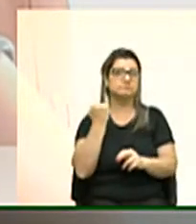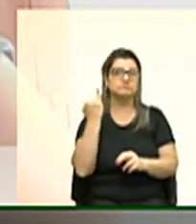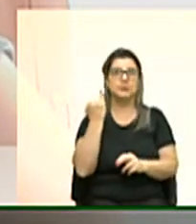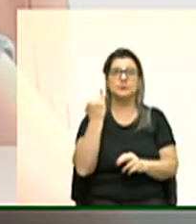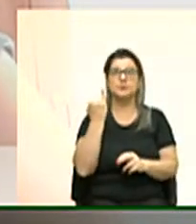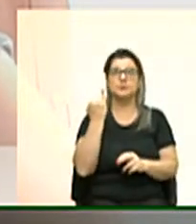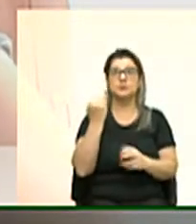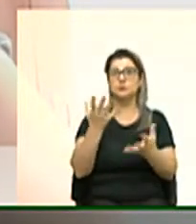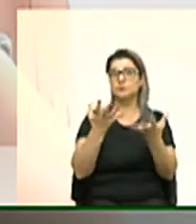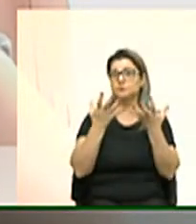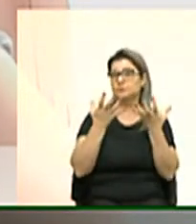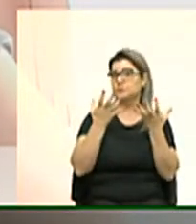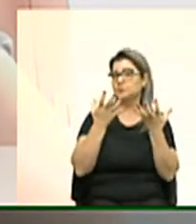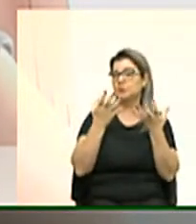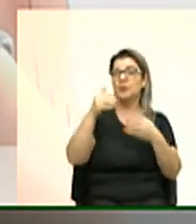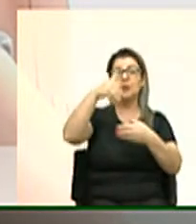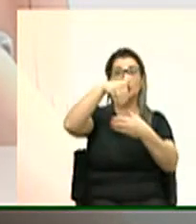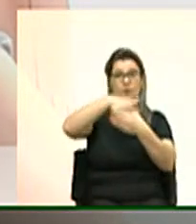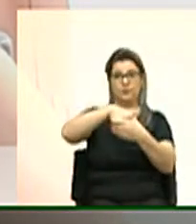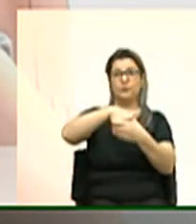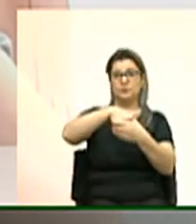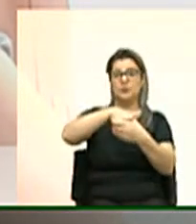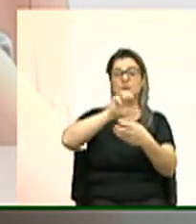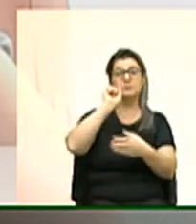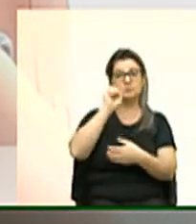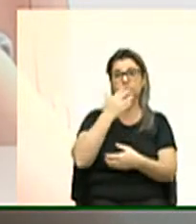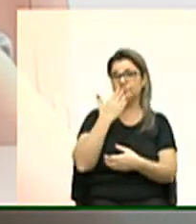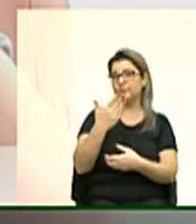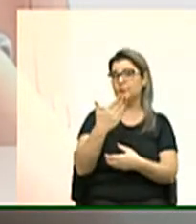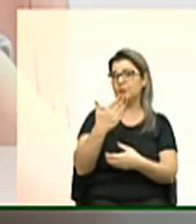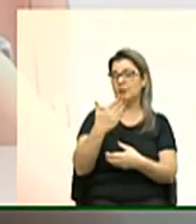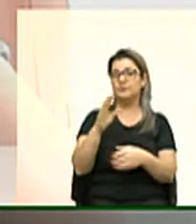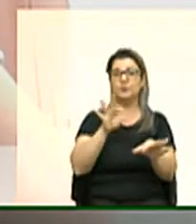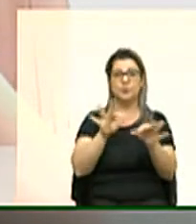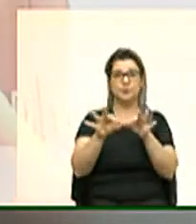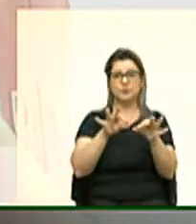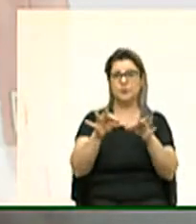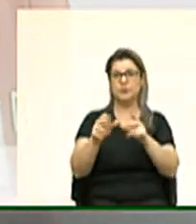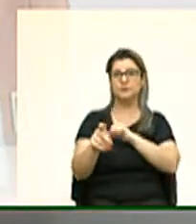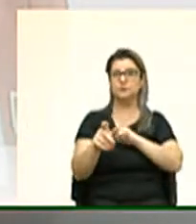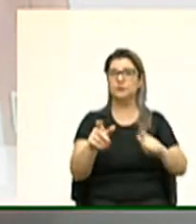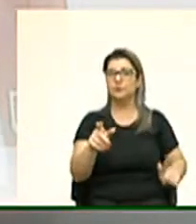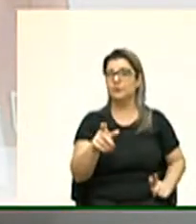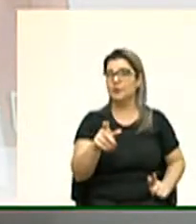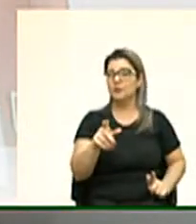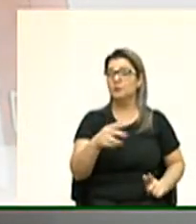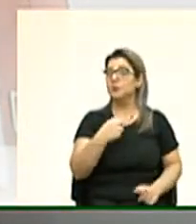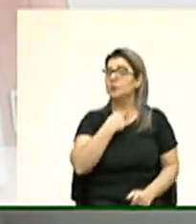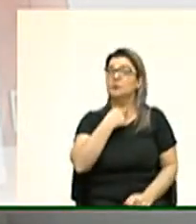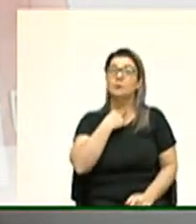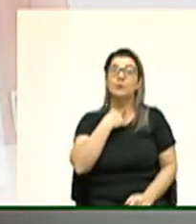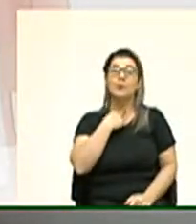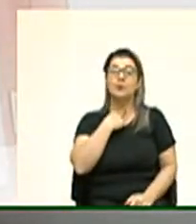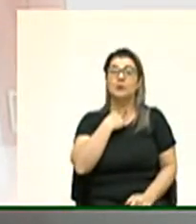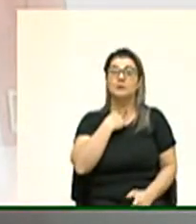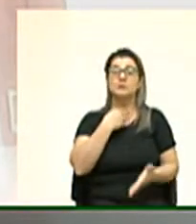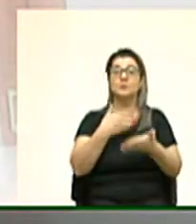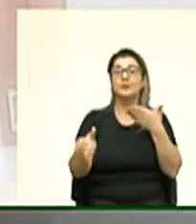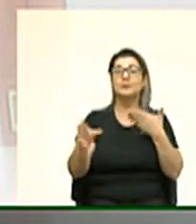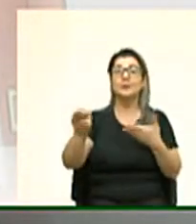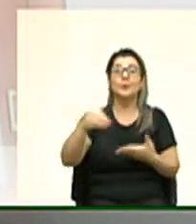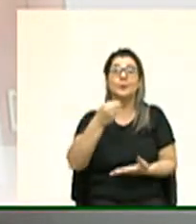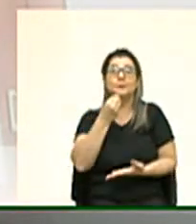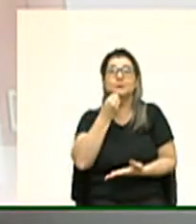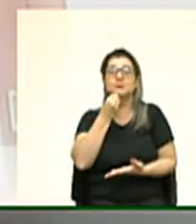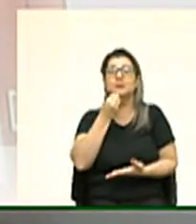quero votar favoravelmente ao projeto do governo e não poderia perder a oportunidade de falar